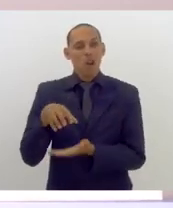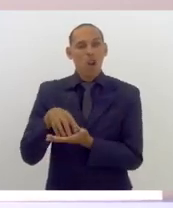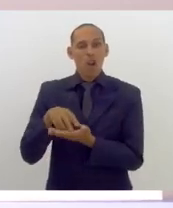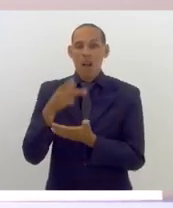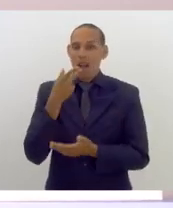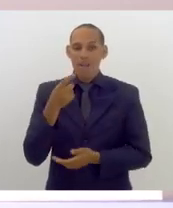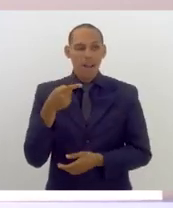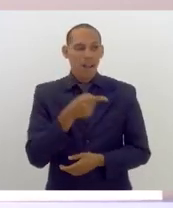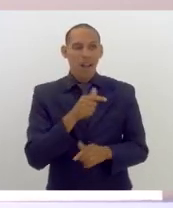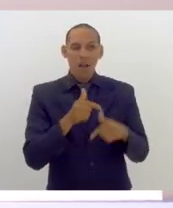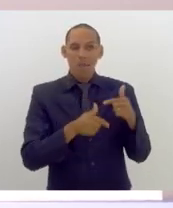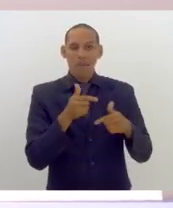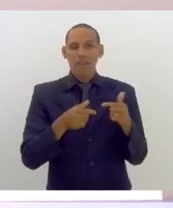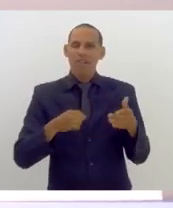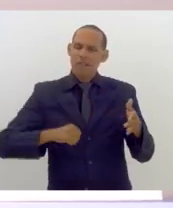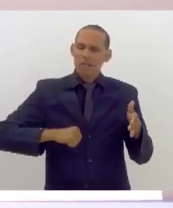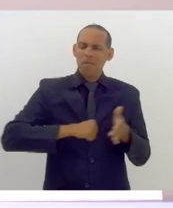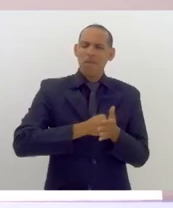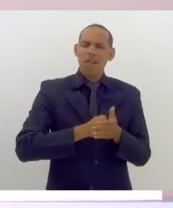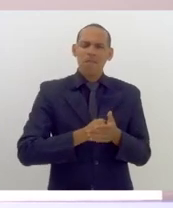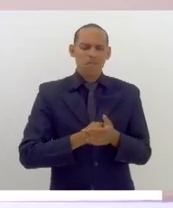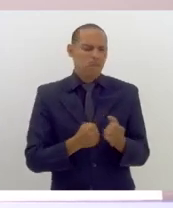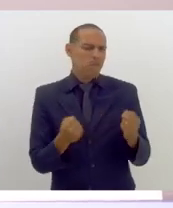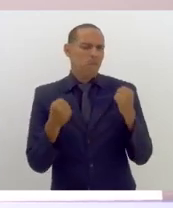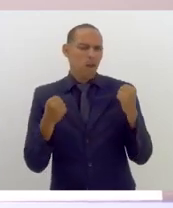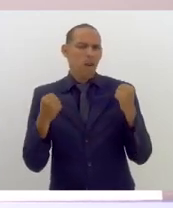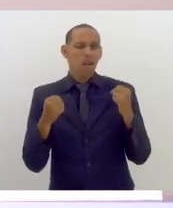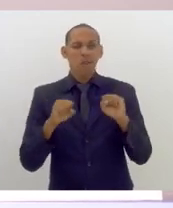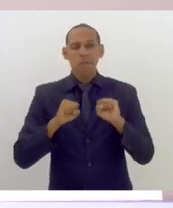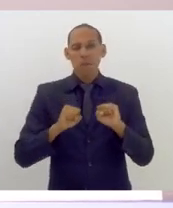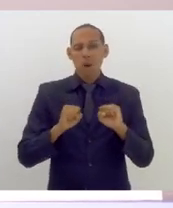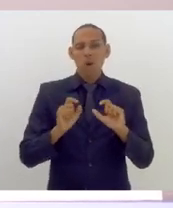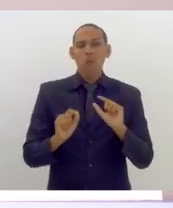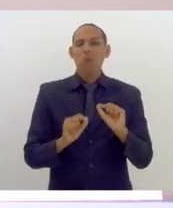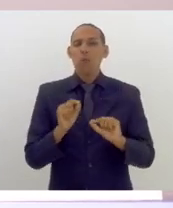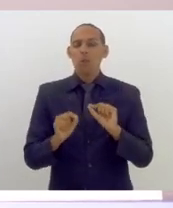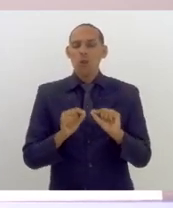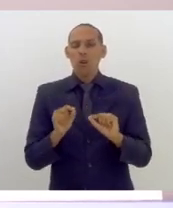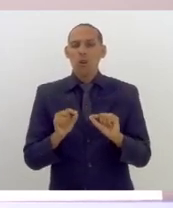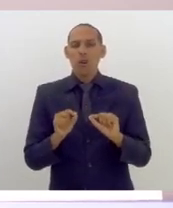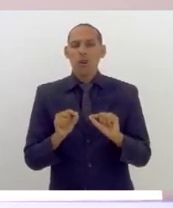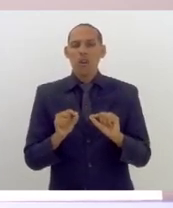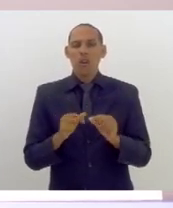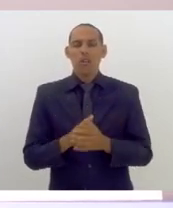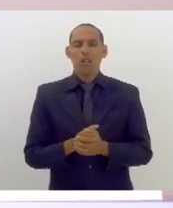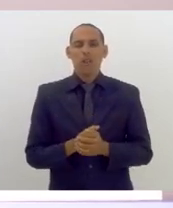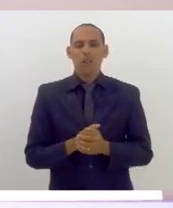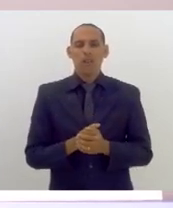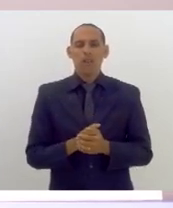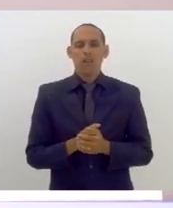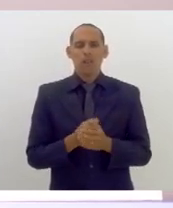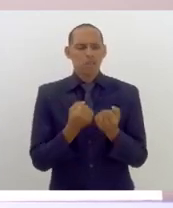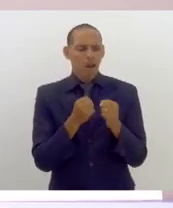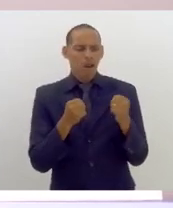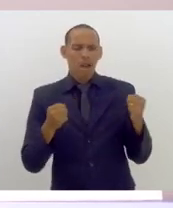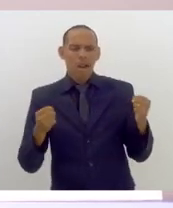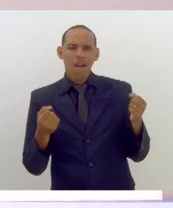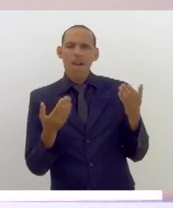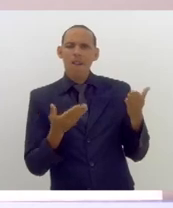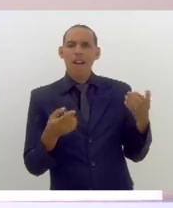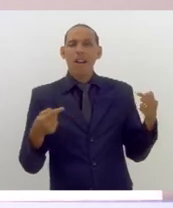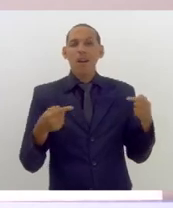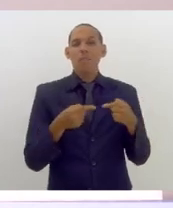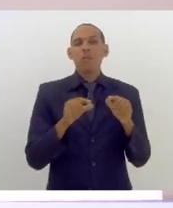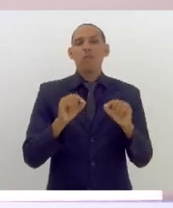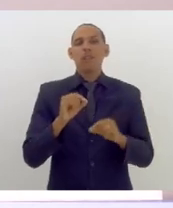operação como Impacto significativo com potencial polidor e porte excepcional o que se enquadra